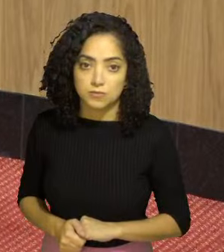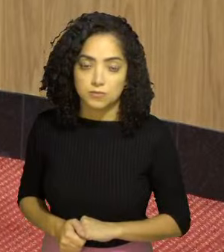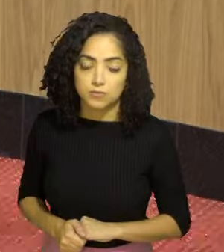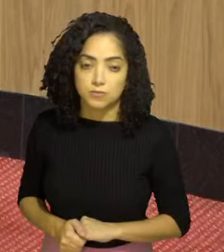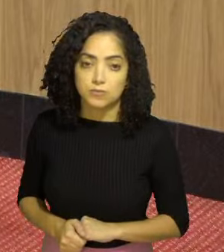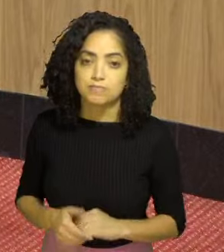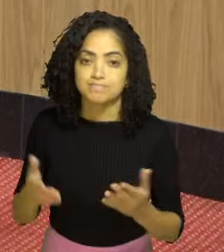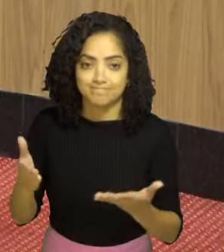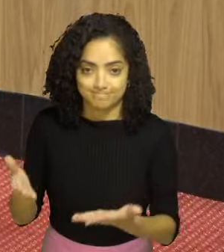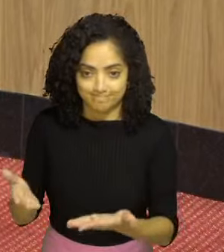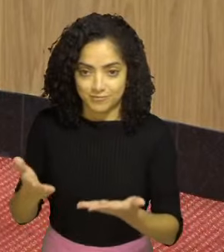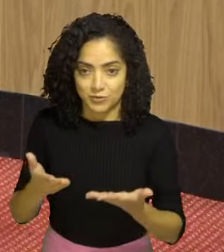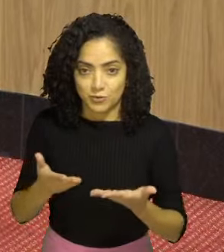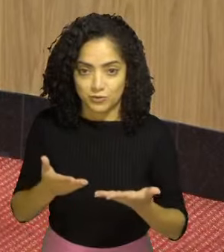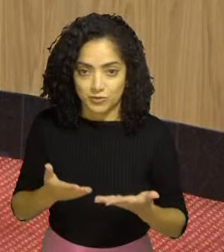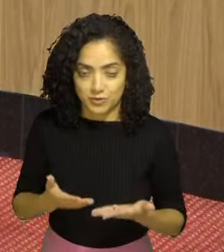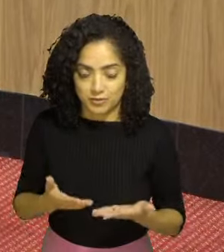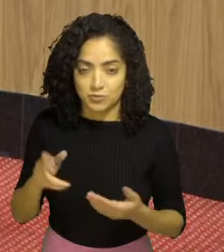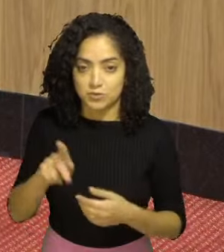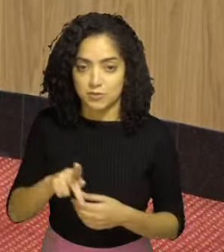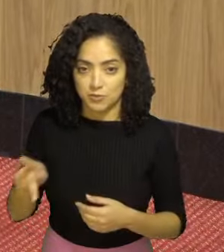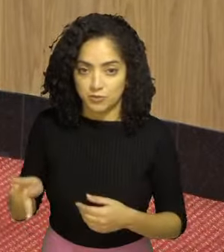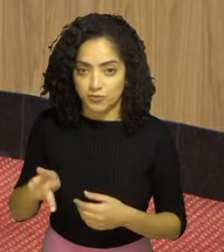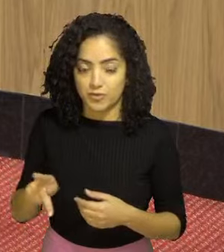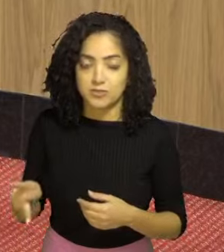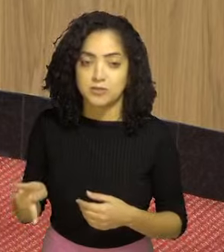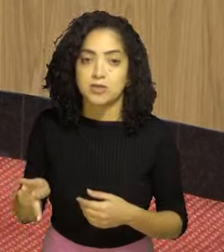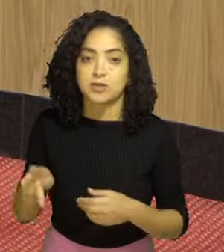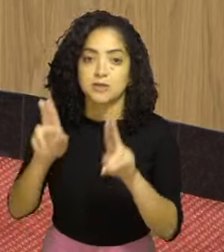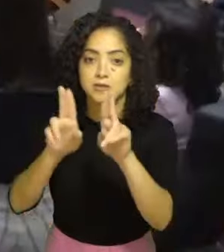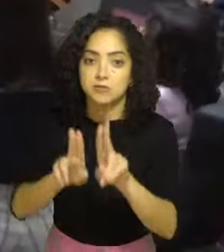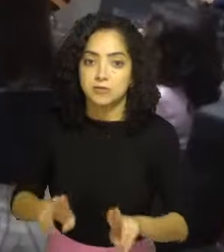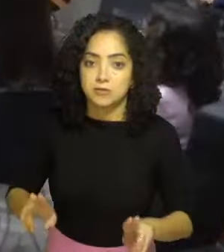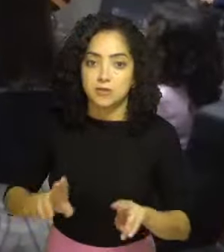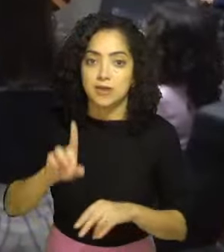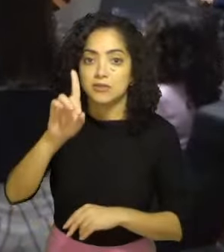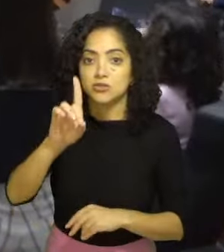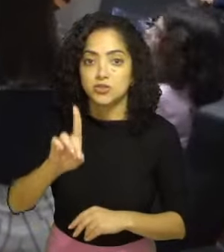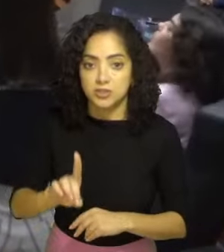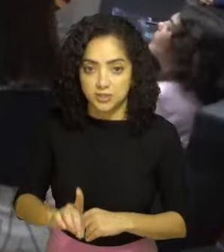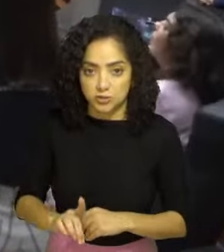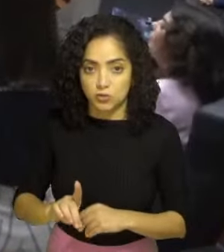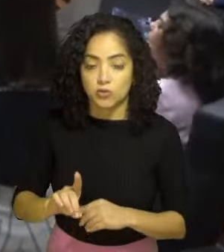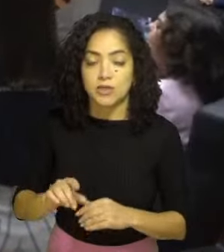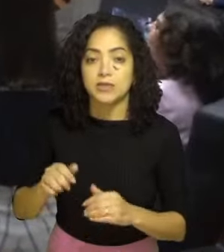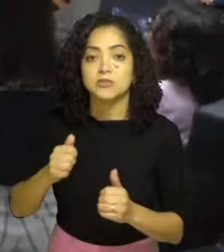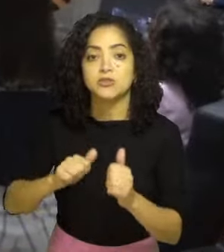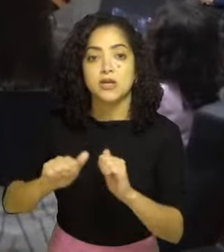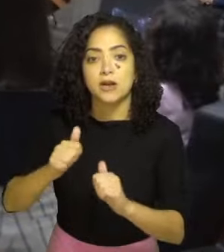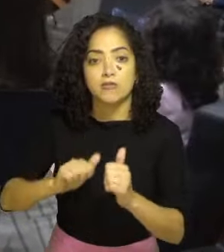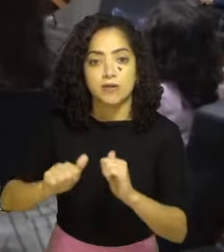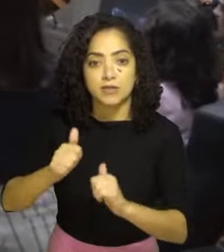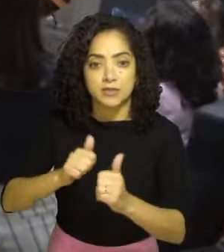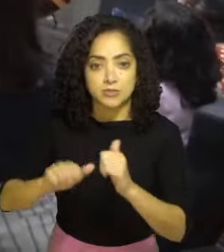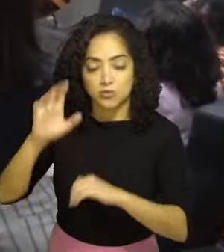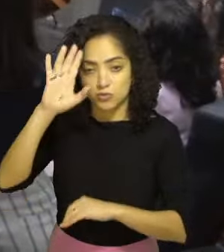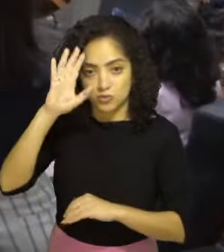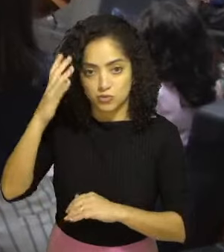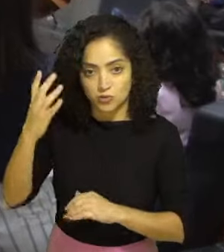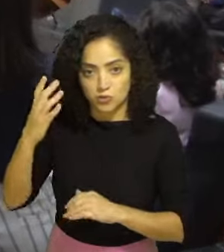Convidamos para receber a homenagem a professora titular da UFSC, diretora de Avaliação de Resultados e Soluções Digitais